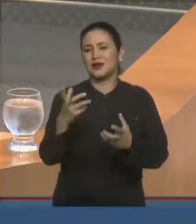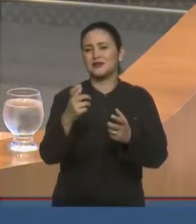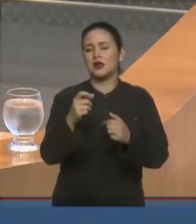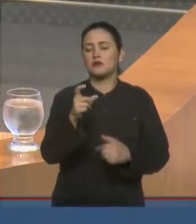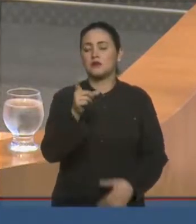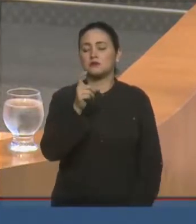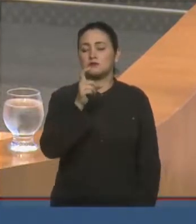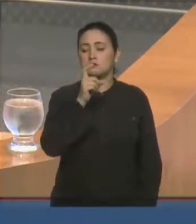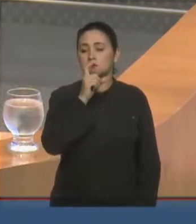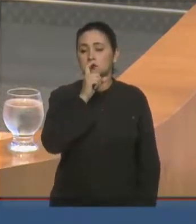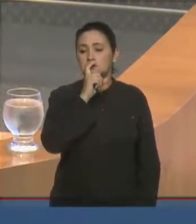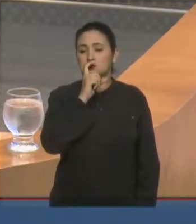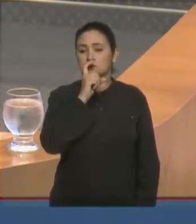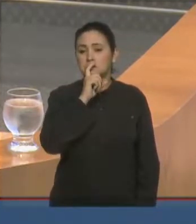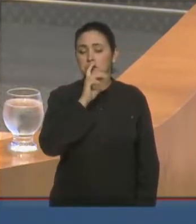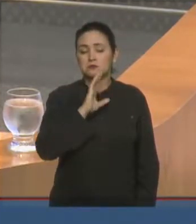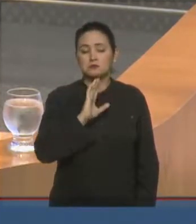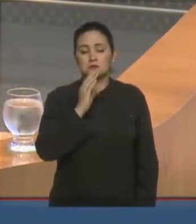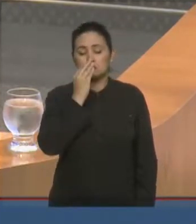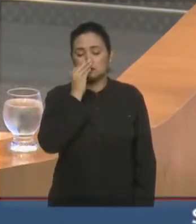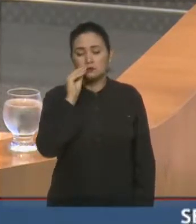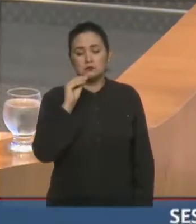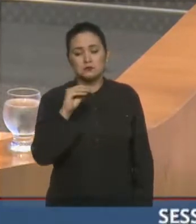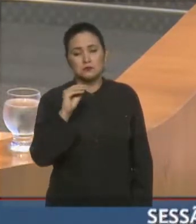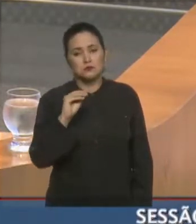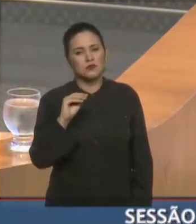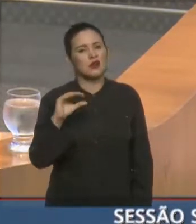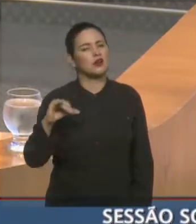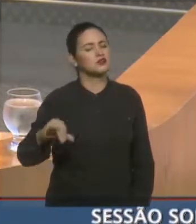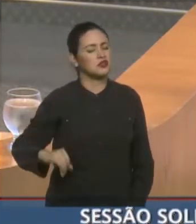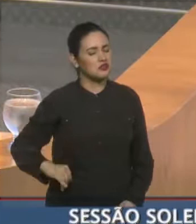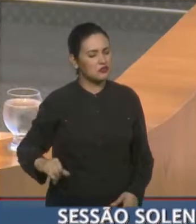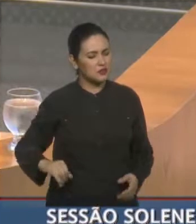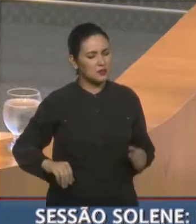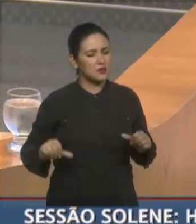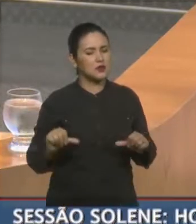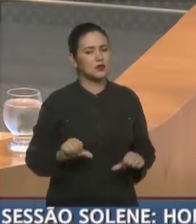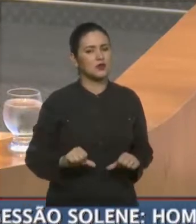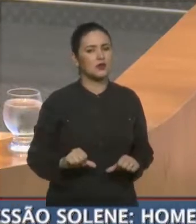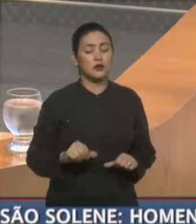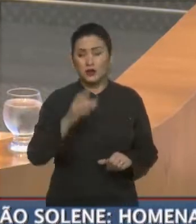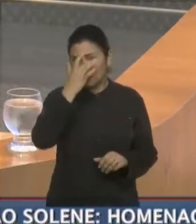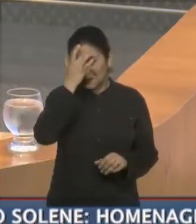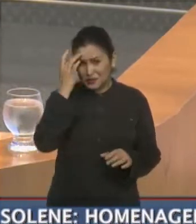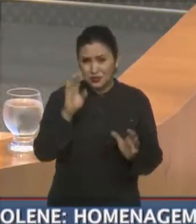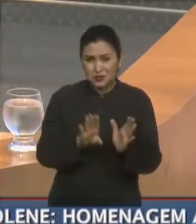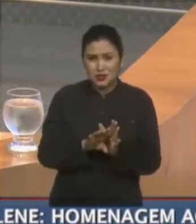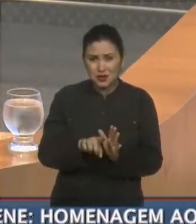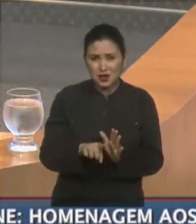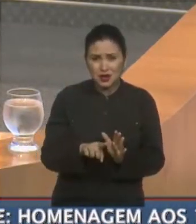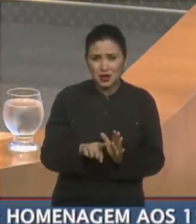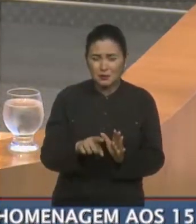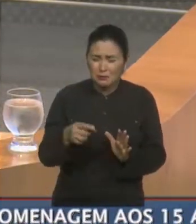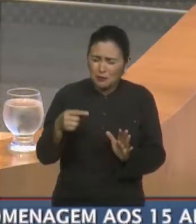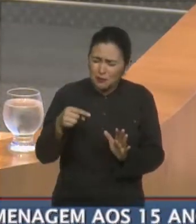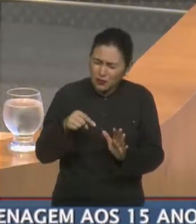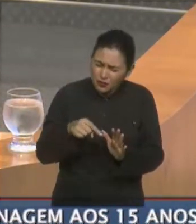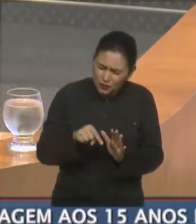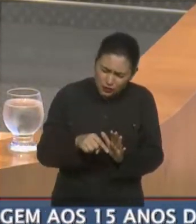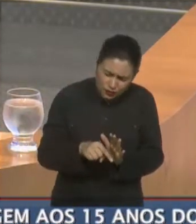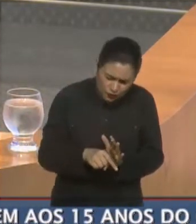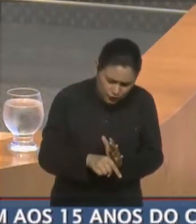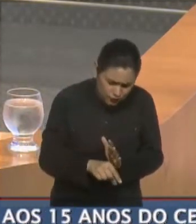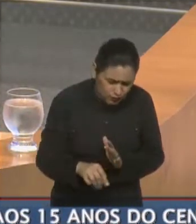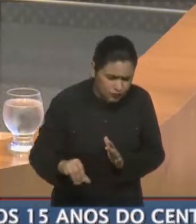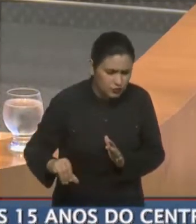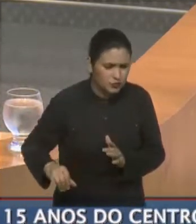diminuir sofrimento. É a missão maior. Quem chega ali, chega num profundo grau de sofrimento. E o sofrimento